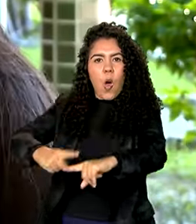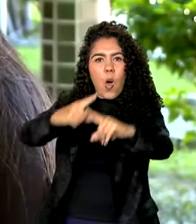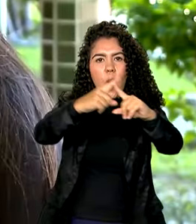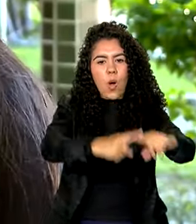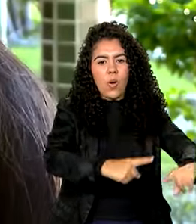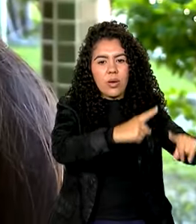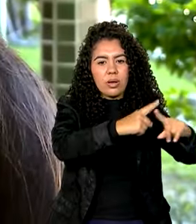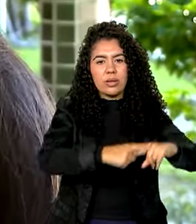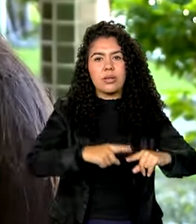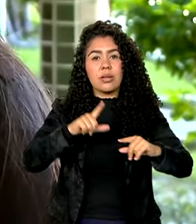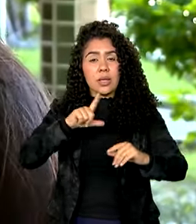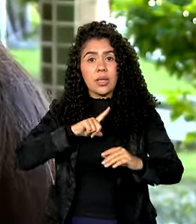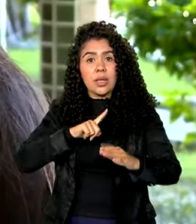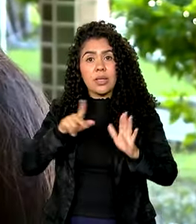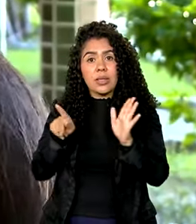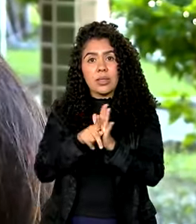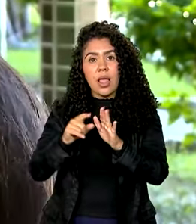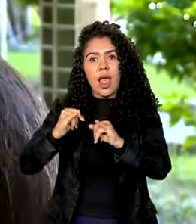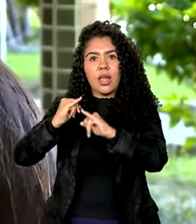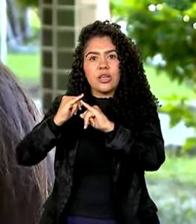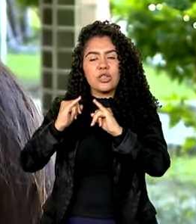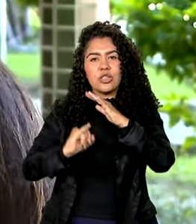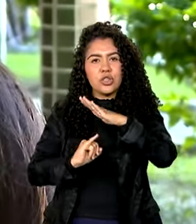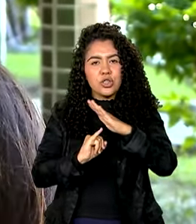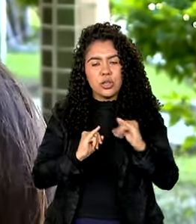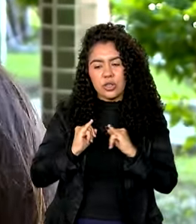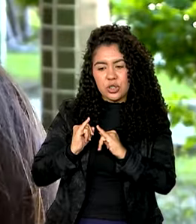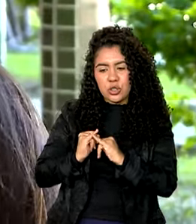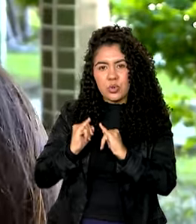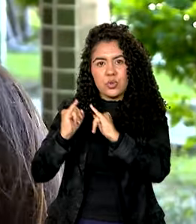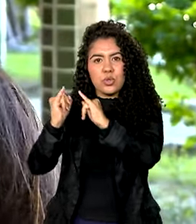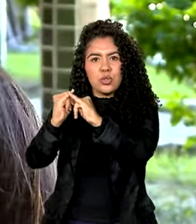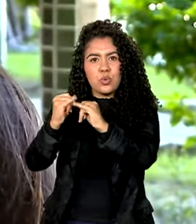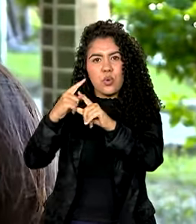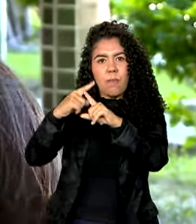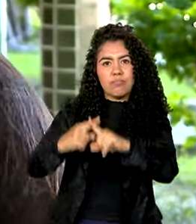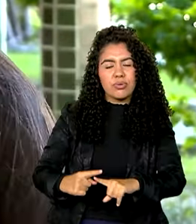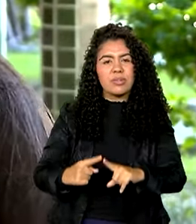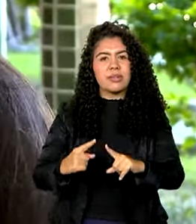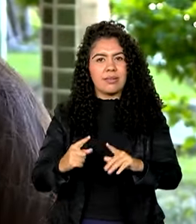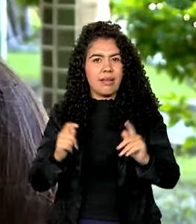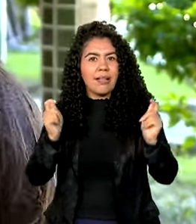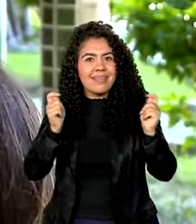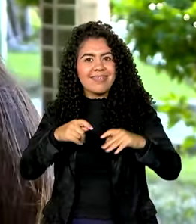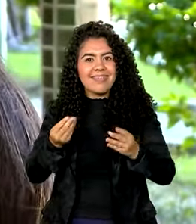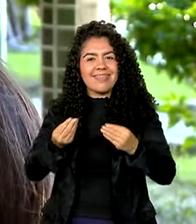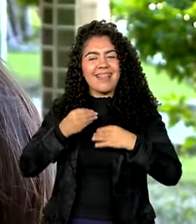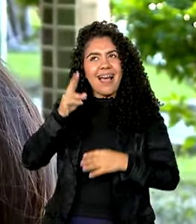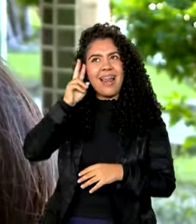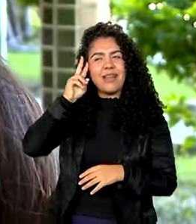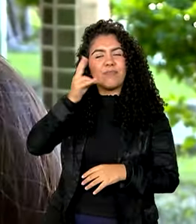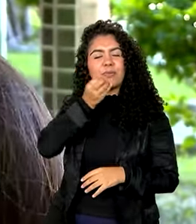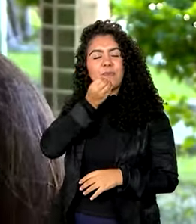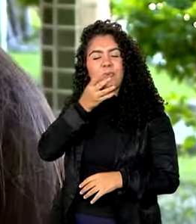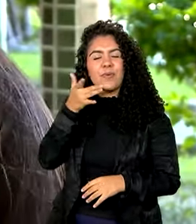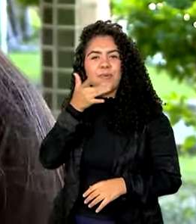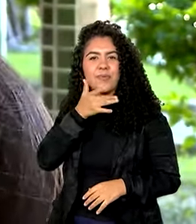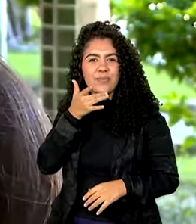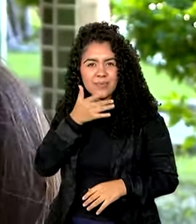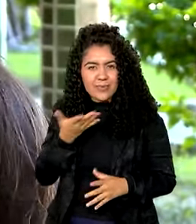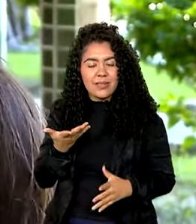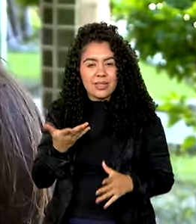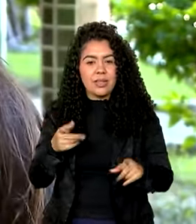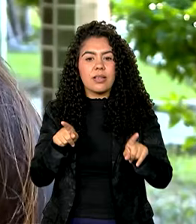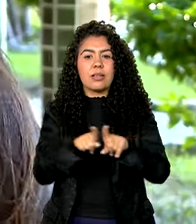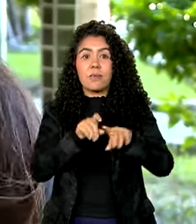entre institutos, mas isso é bom, porque dá aquela, tipo, você fica com uma lembrança boa da instituição. O ensino